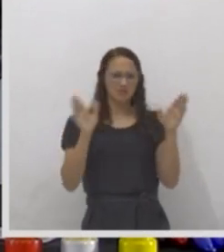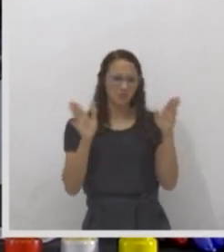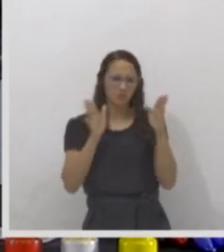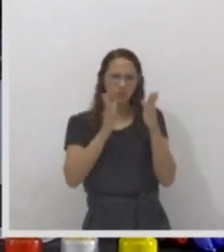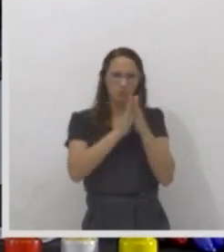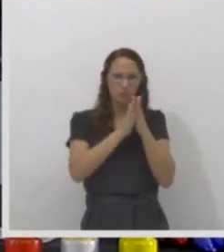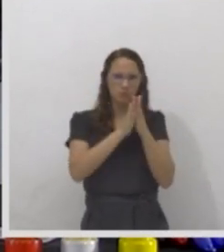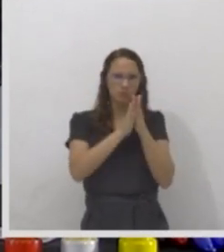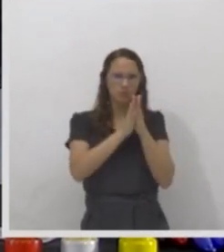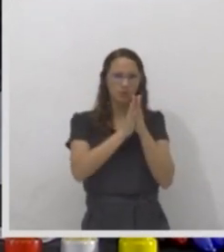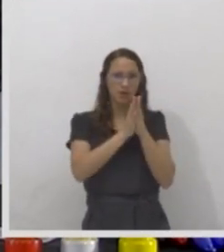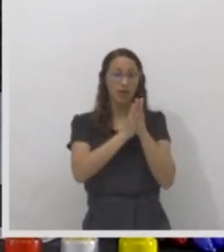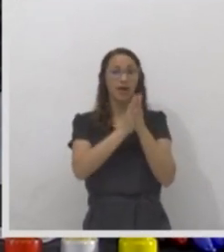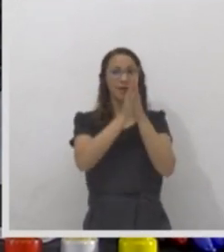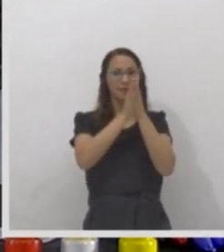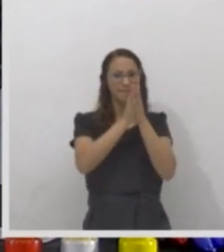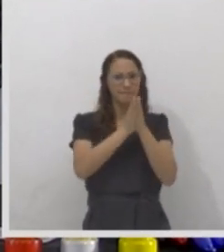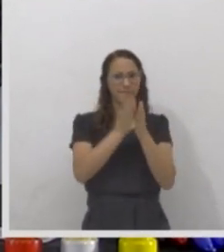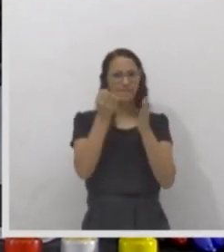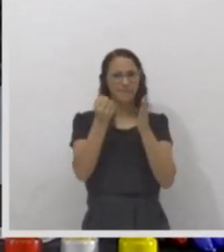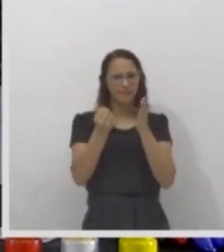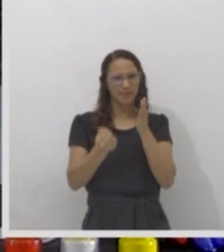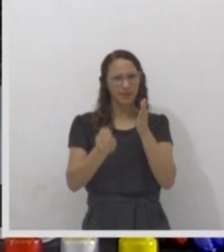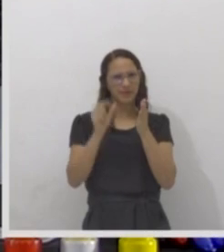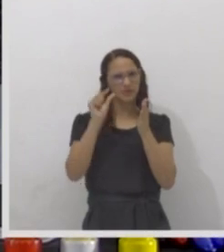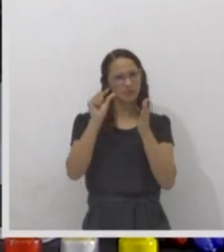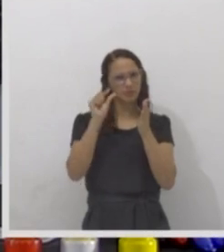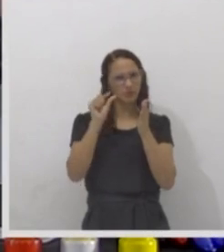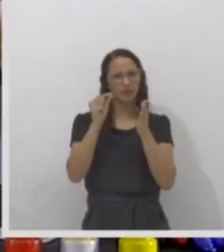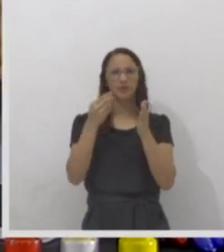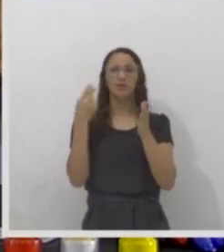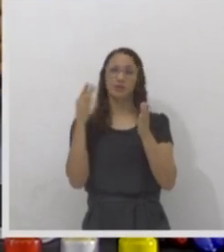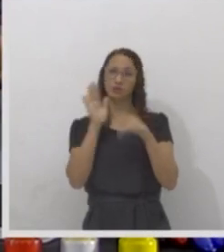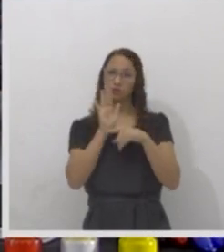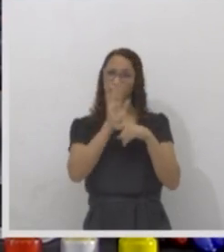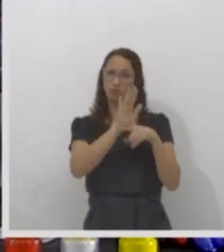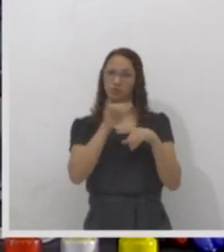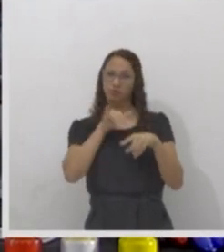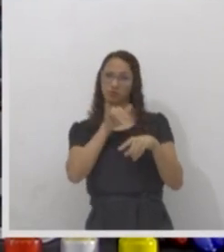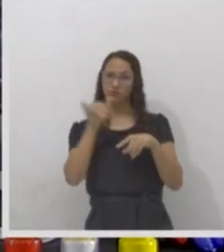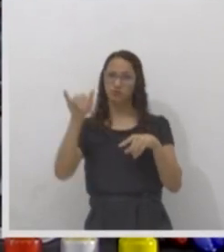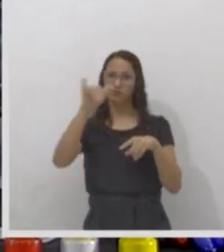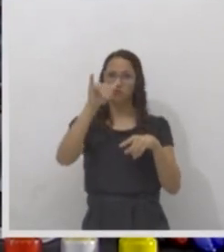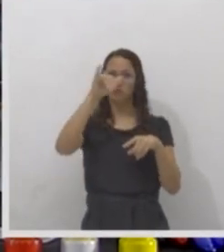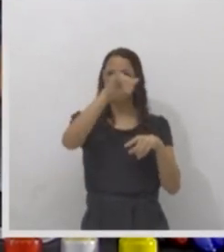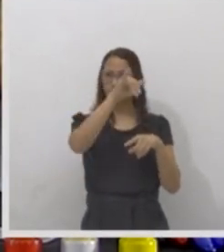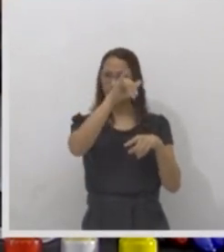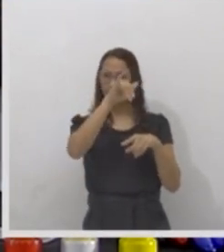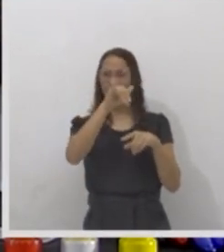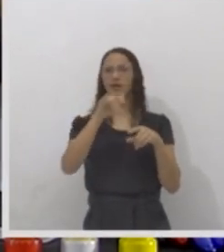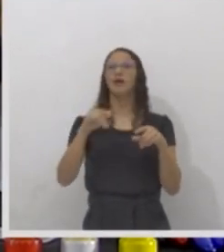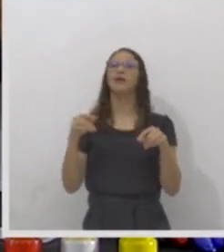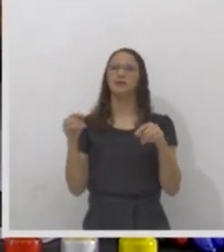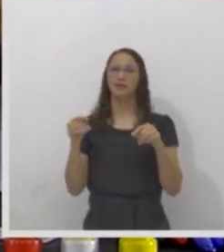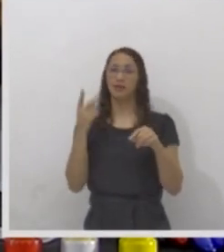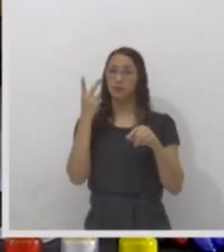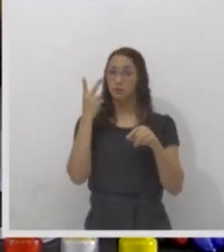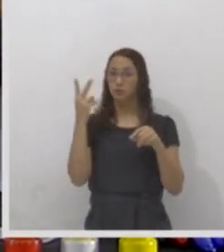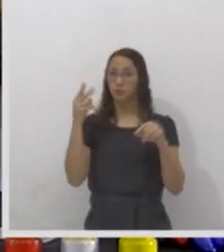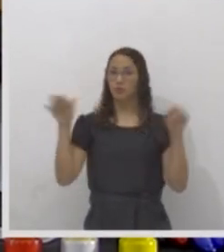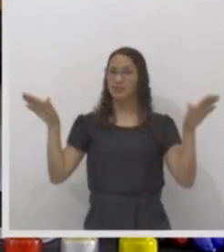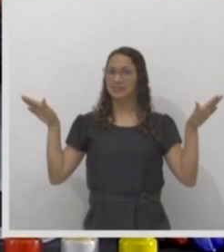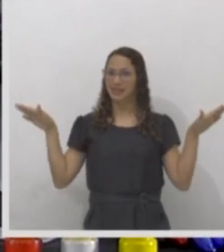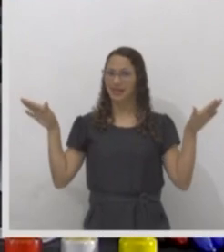poder voar, certo? E a asa menor. Tudo já devidamente cortado. Agora, vamos utilizar